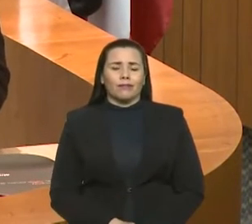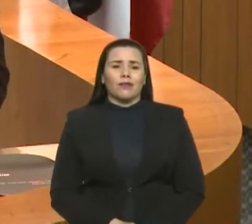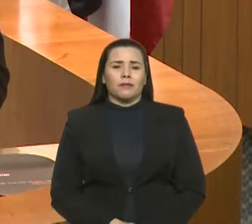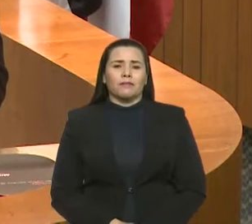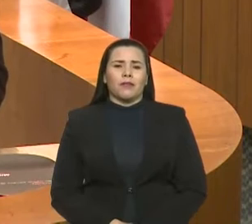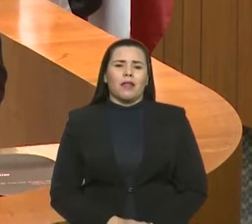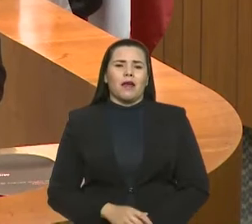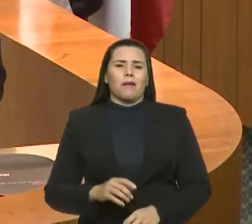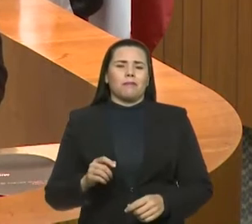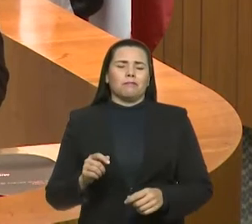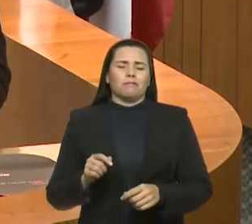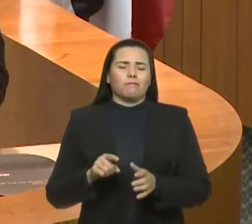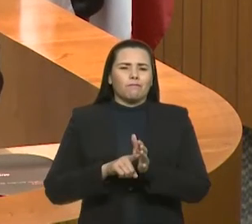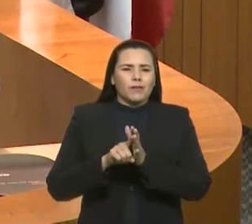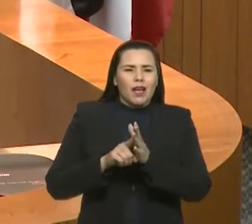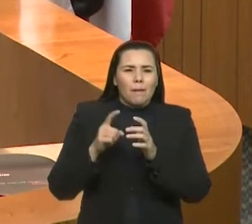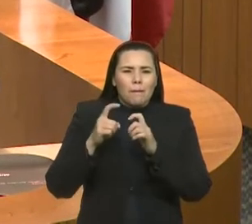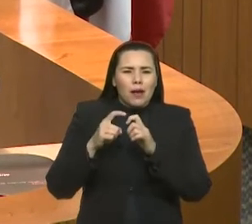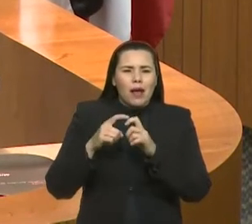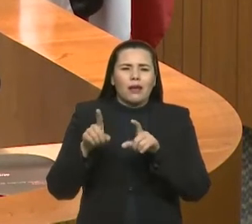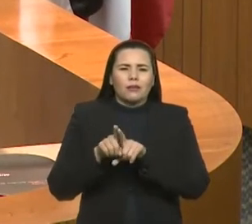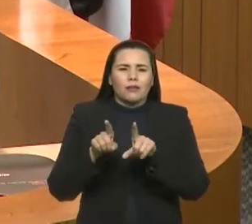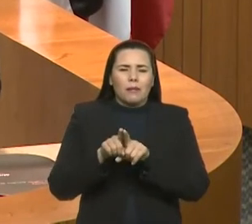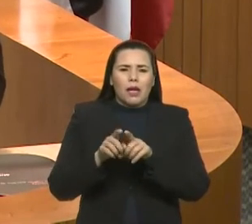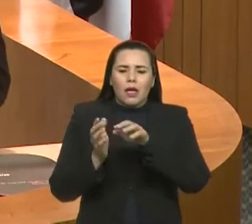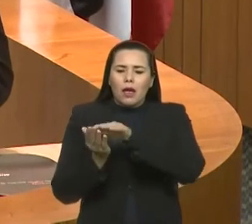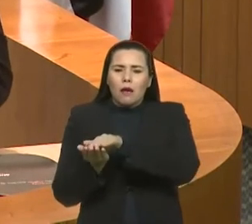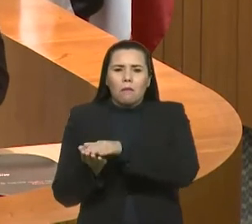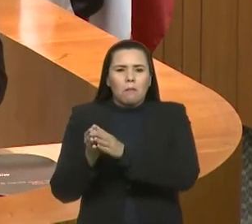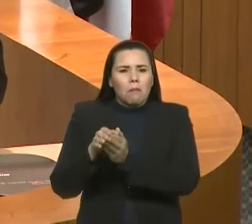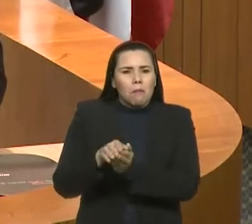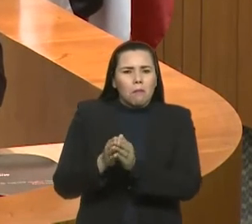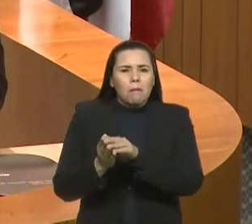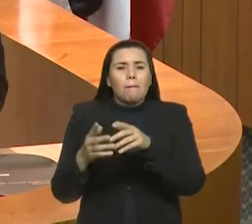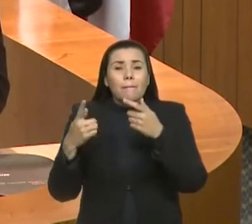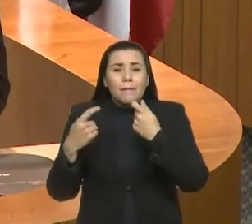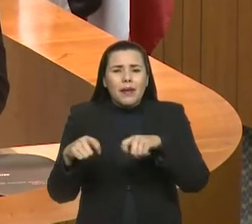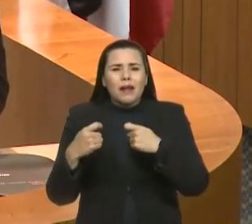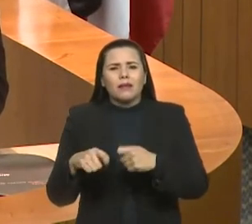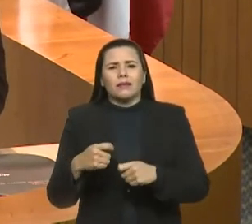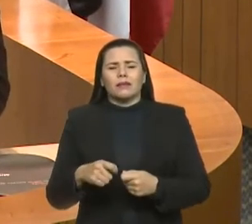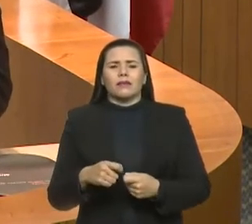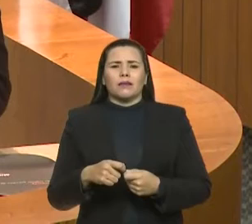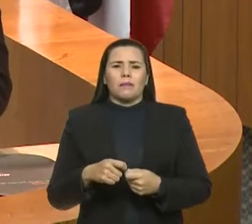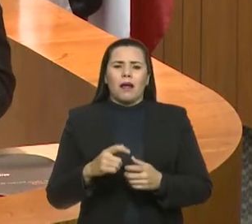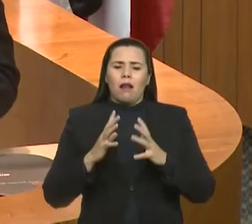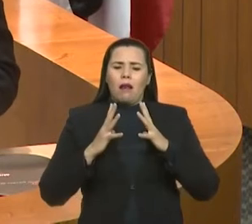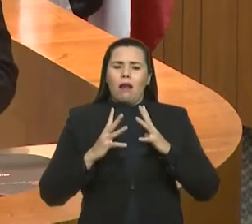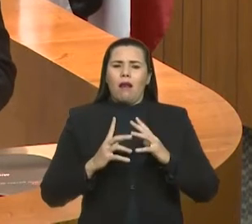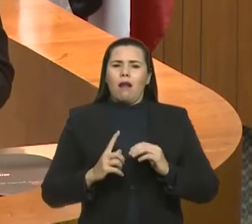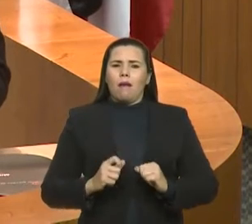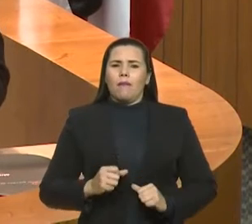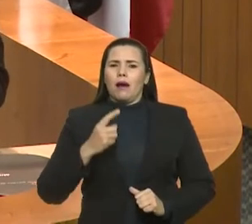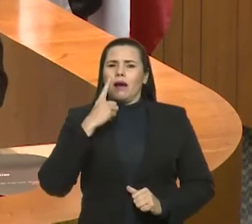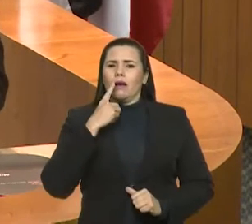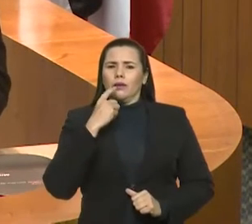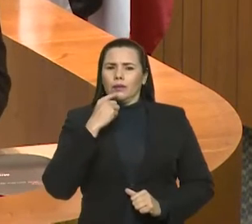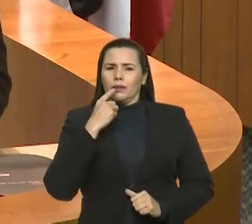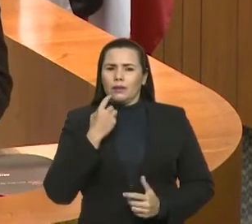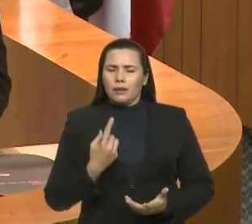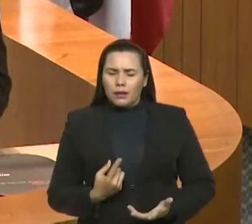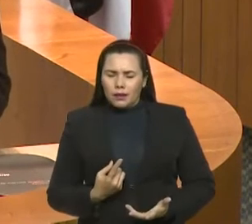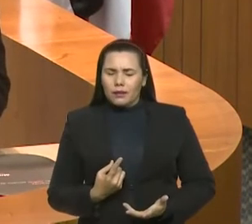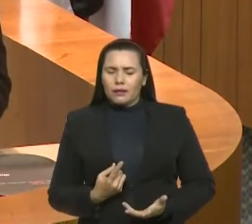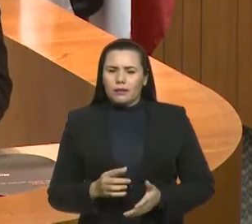o centro não está funcionando. Então, nós estamos solicitando aqui informações para saber quais os